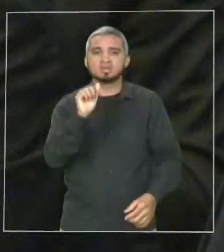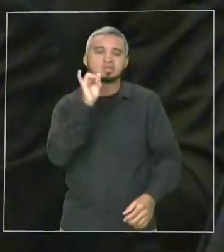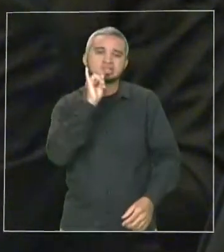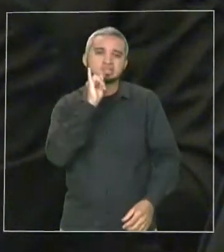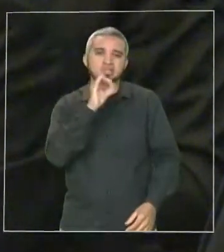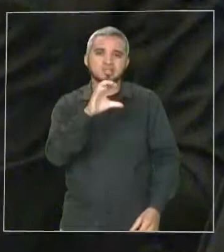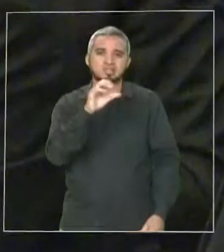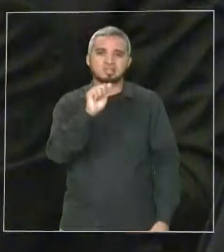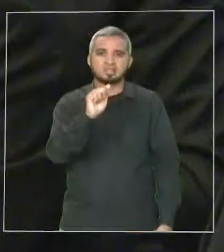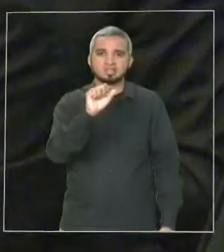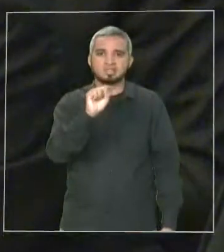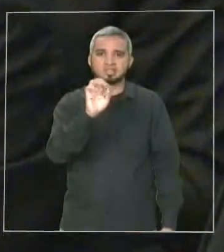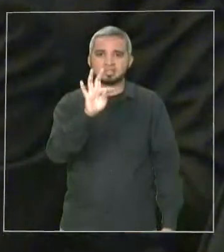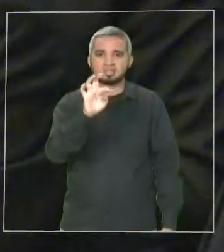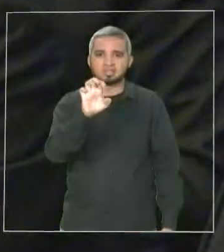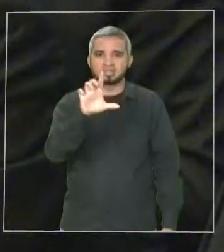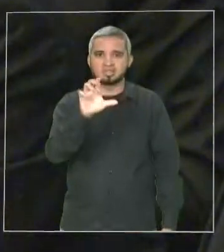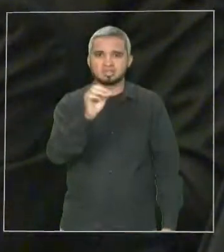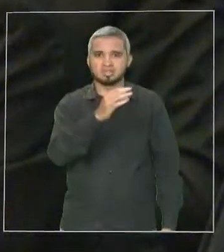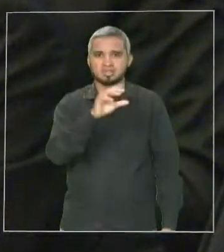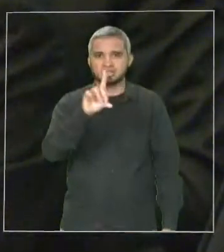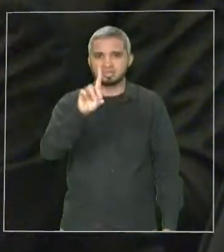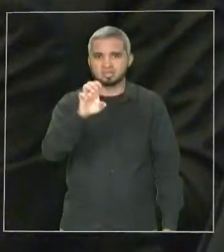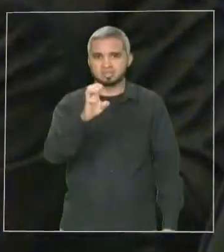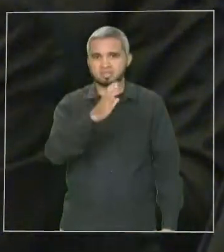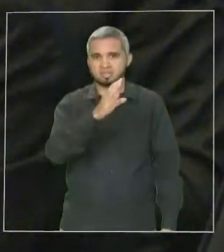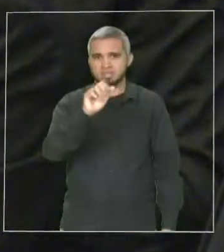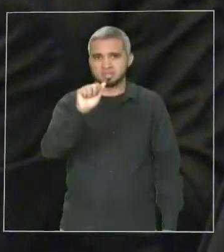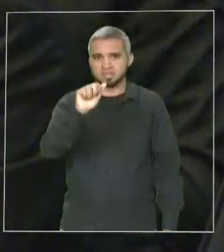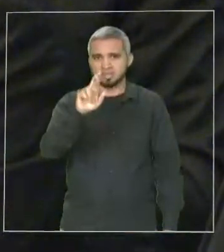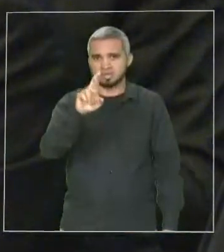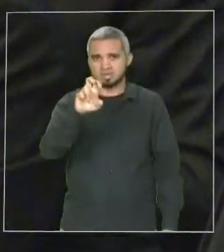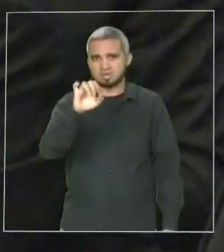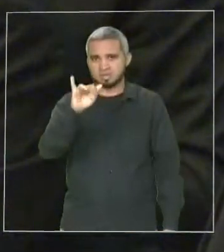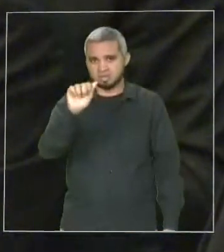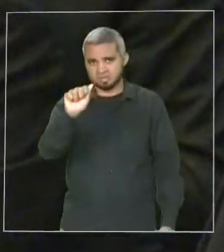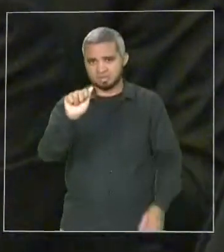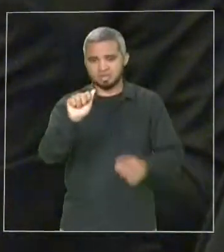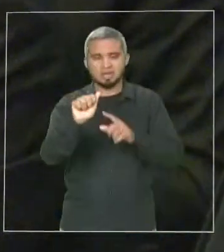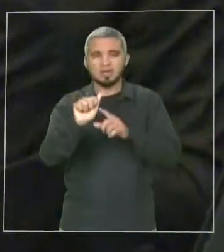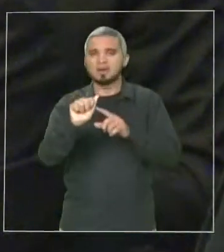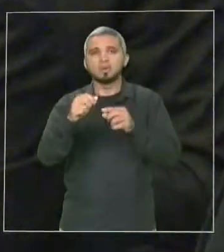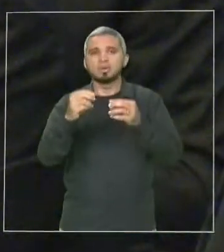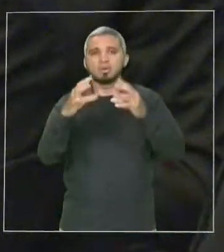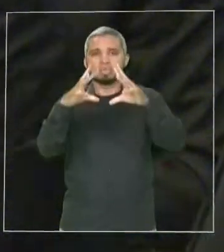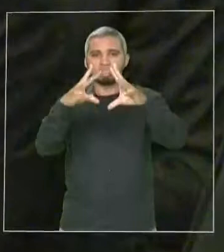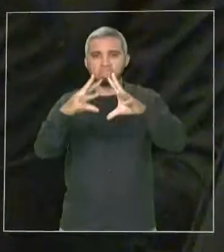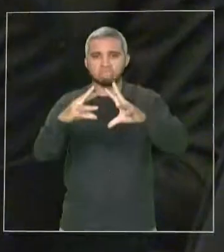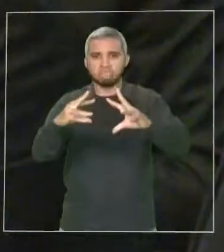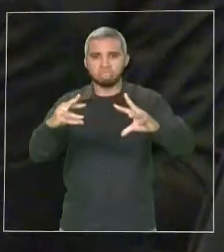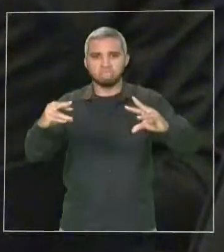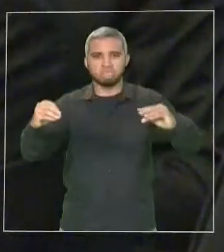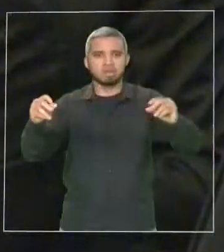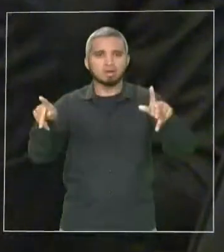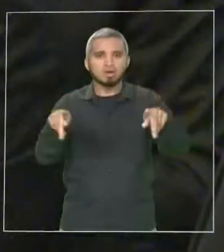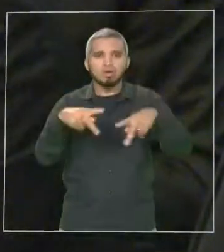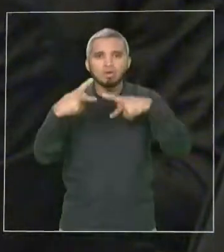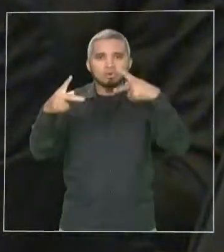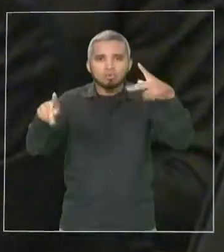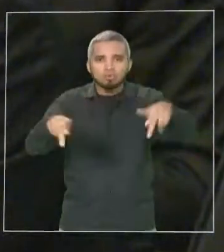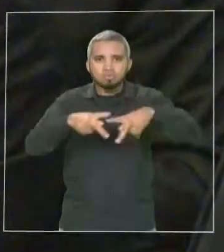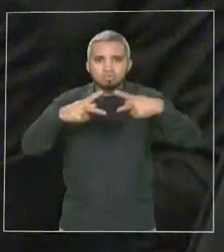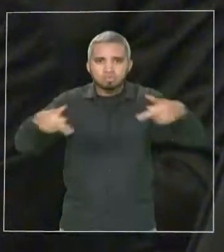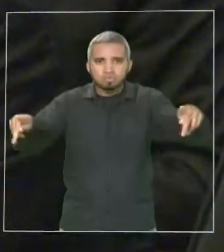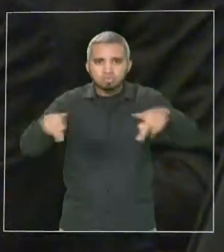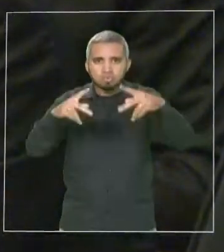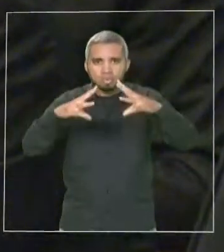não suporta nenhum vento da verdade. O que a gente percebe é em